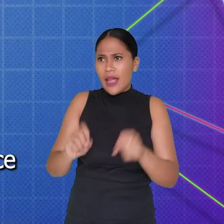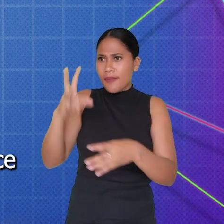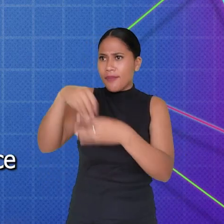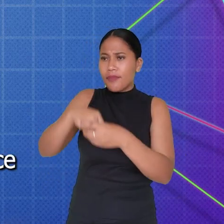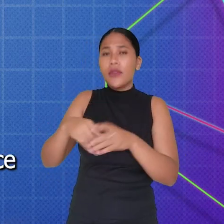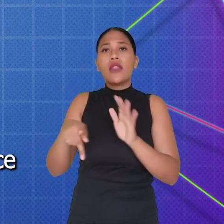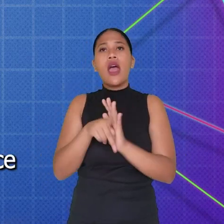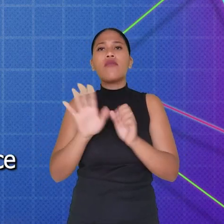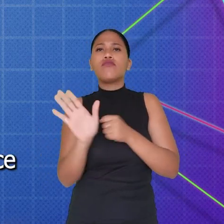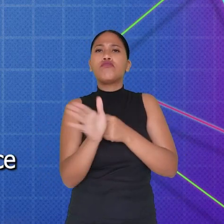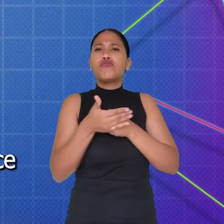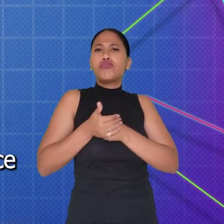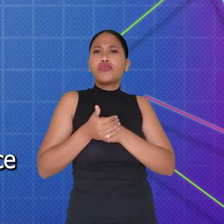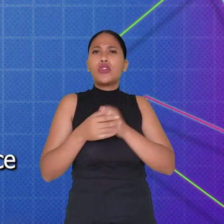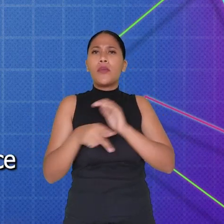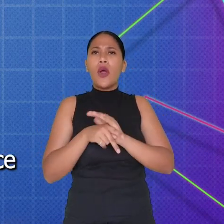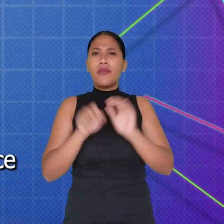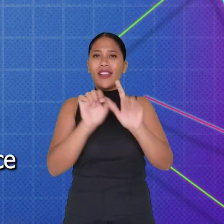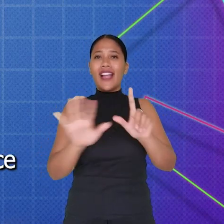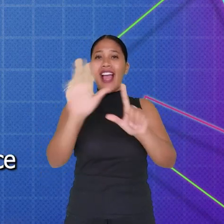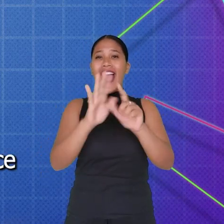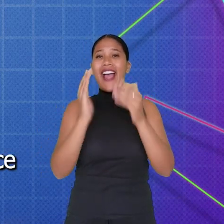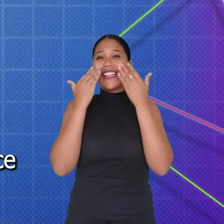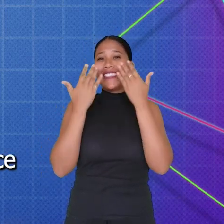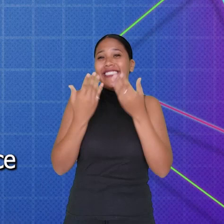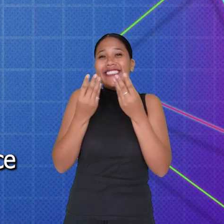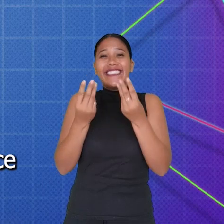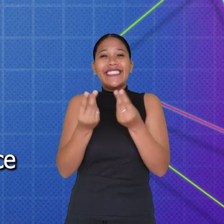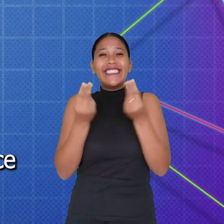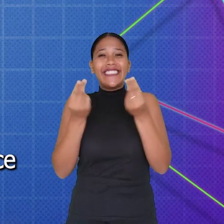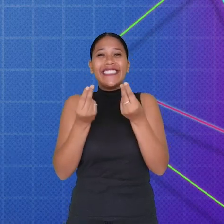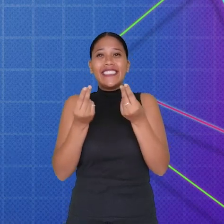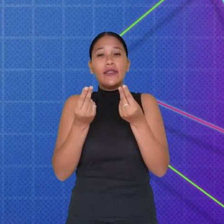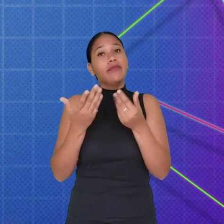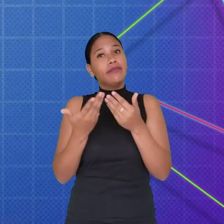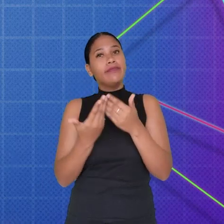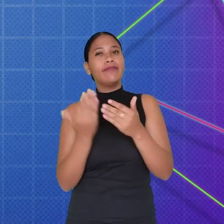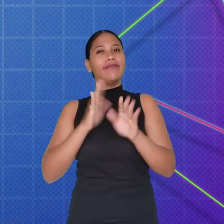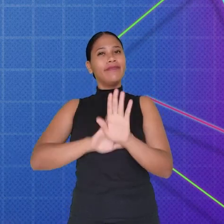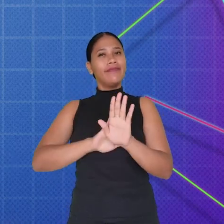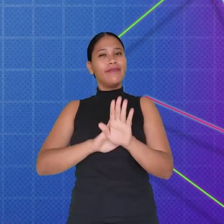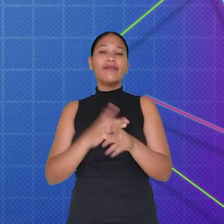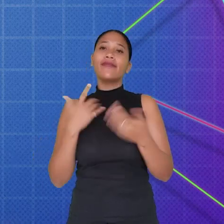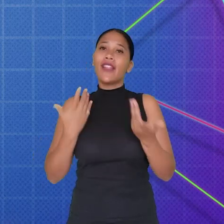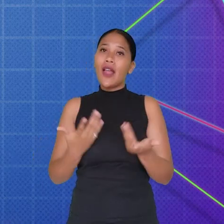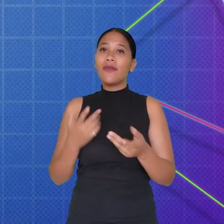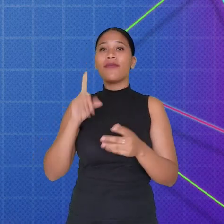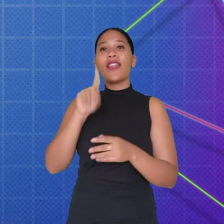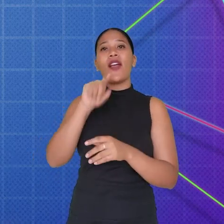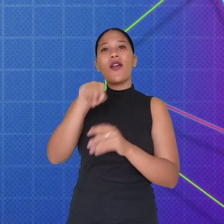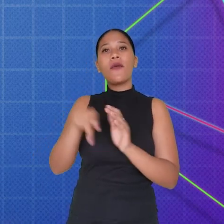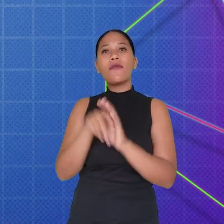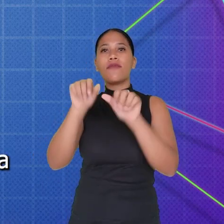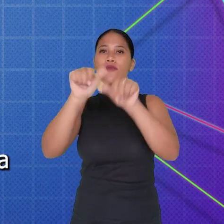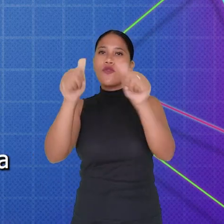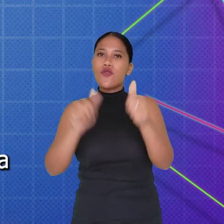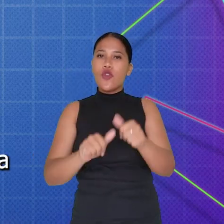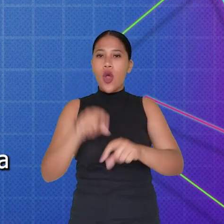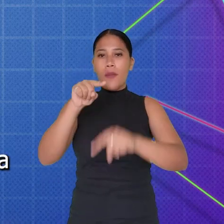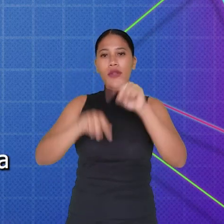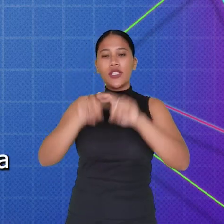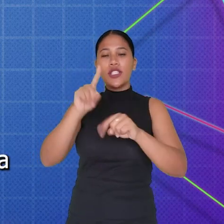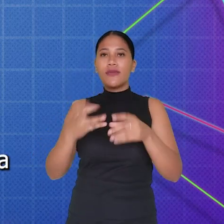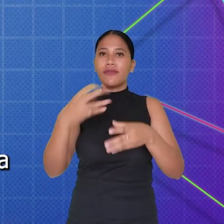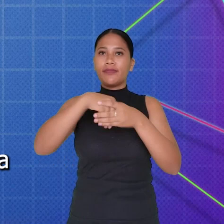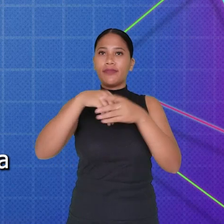sistema sejam ocultadas atrás de uma interface simples e intuitiva. Em outras palavras, a abstração consiste em modelar os objetos